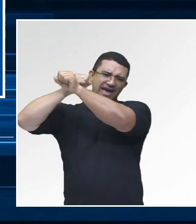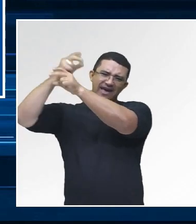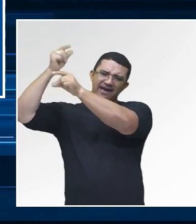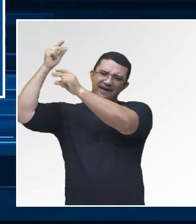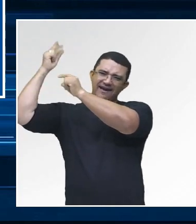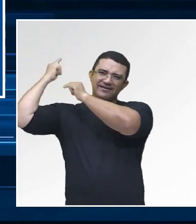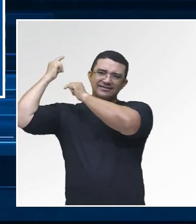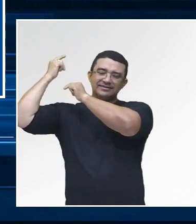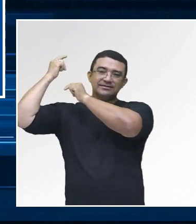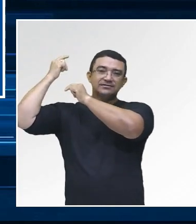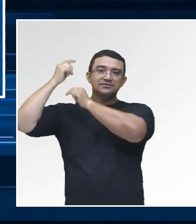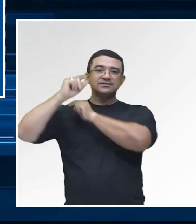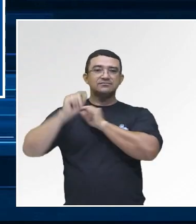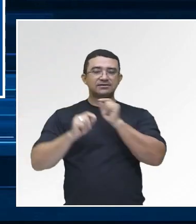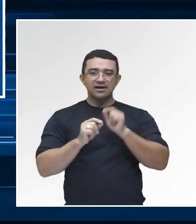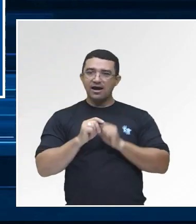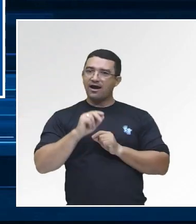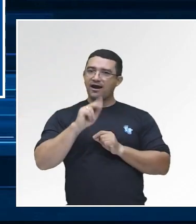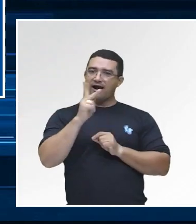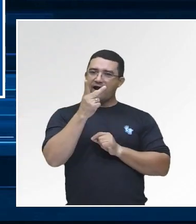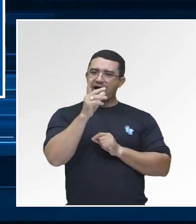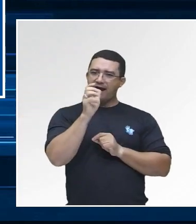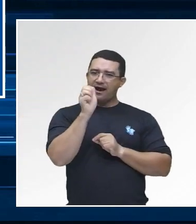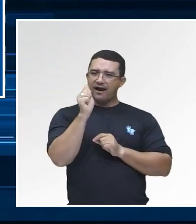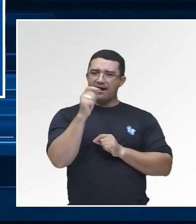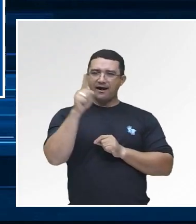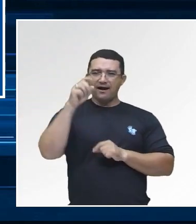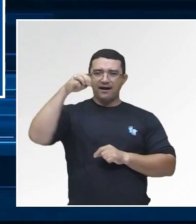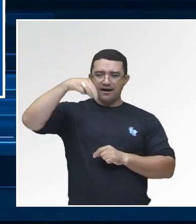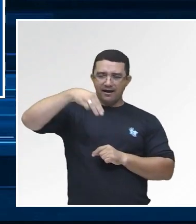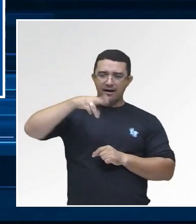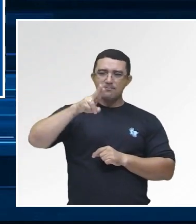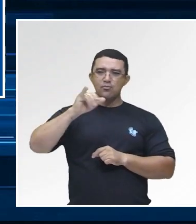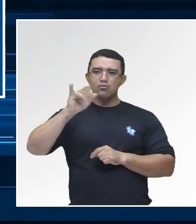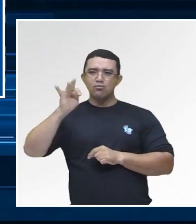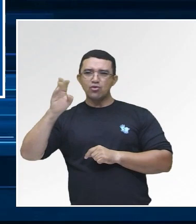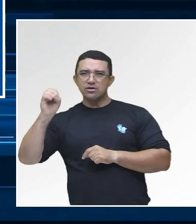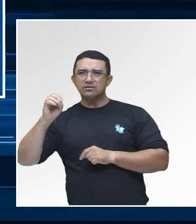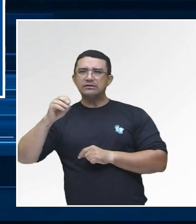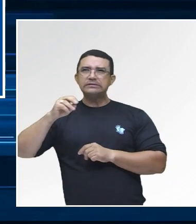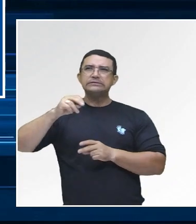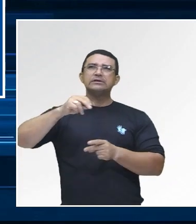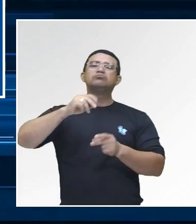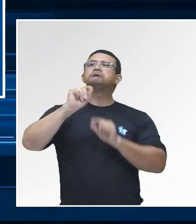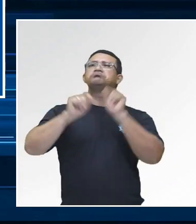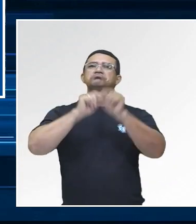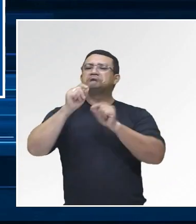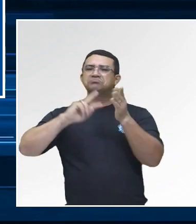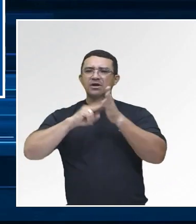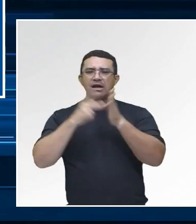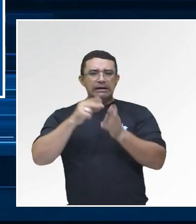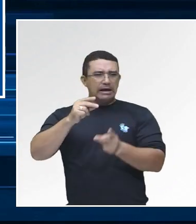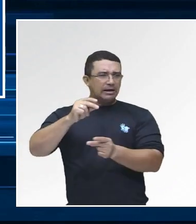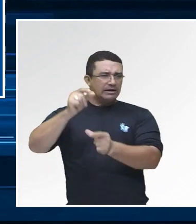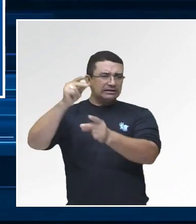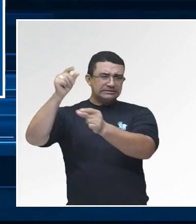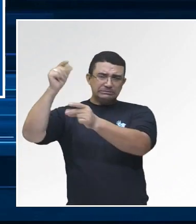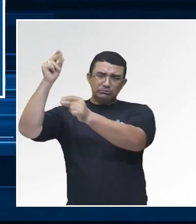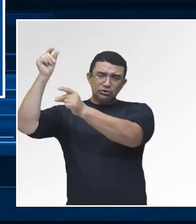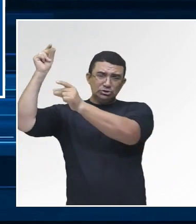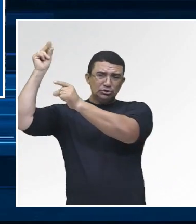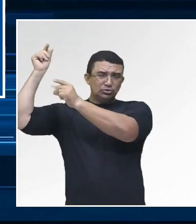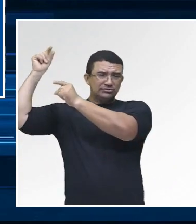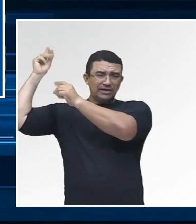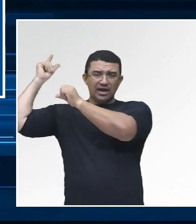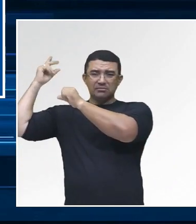Quando diz há muito, muito tempo, eu me situei no tempo porque eu já sei que não foi agora há pouco. Olha,